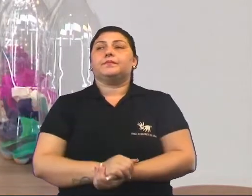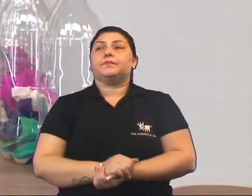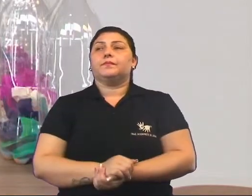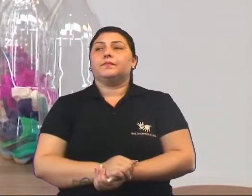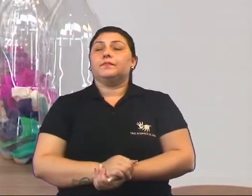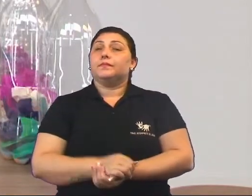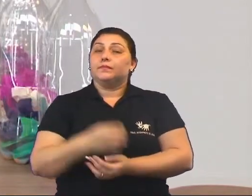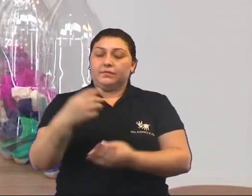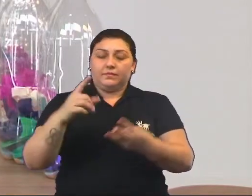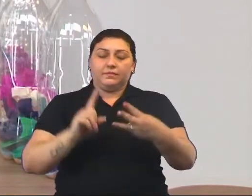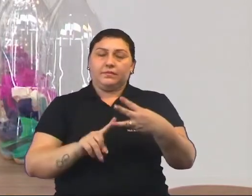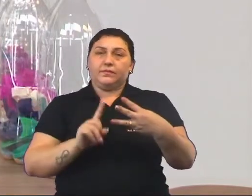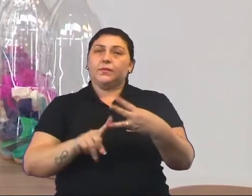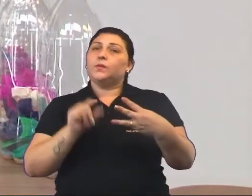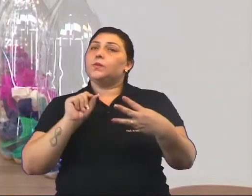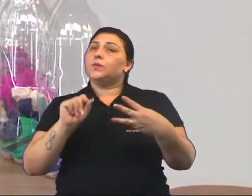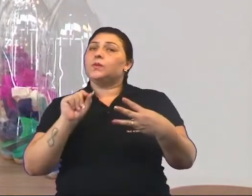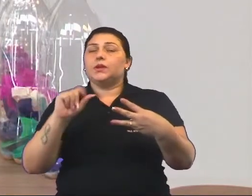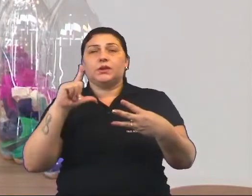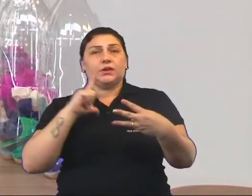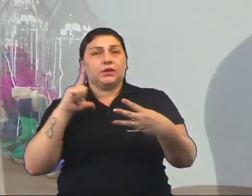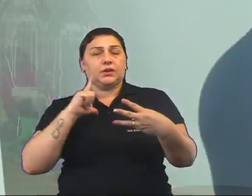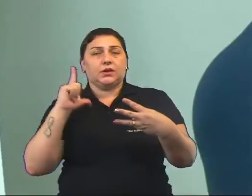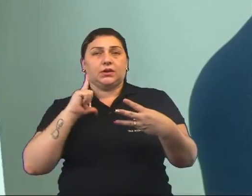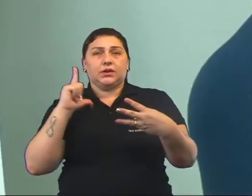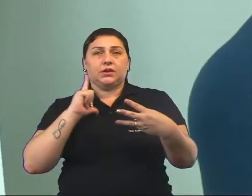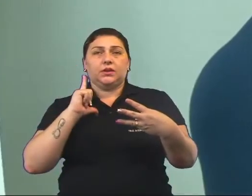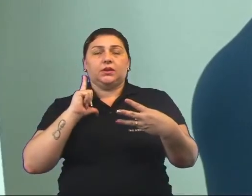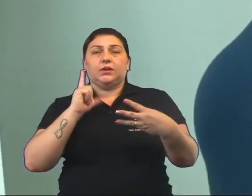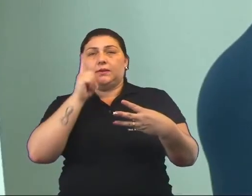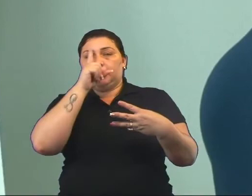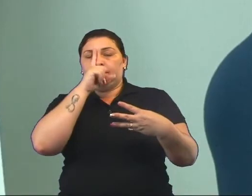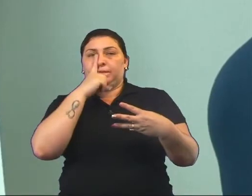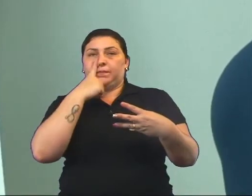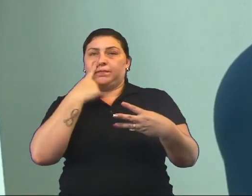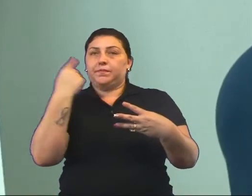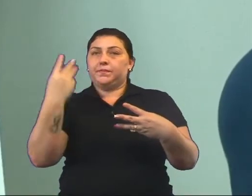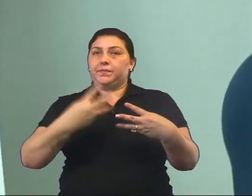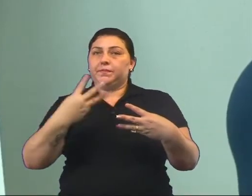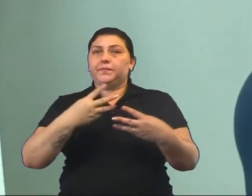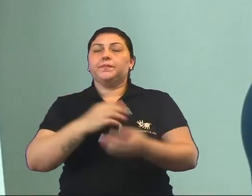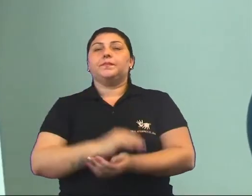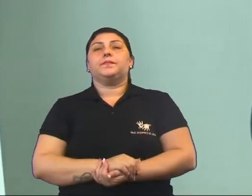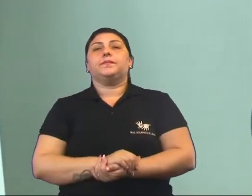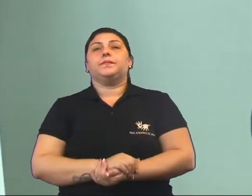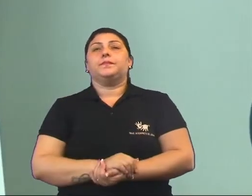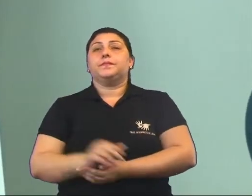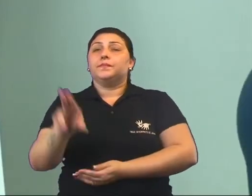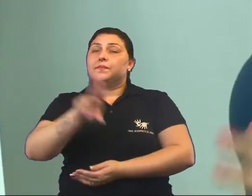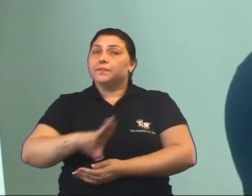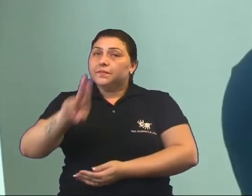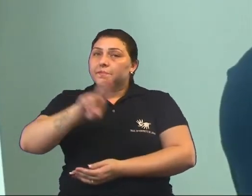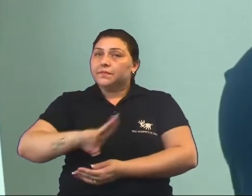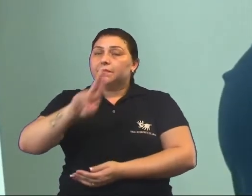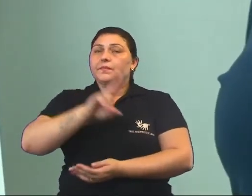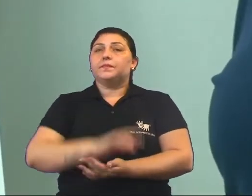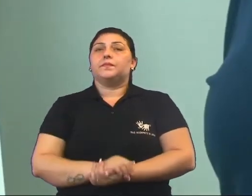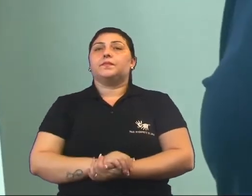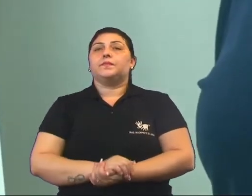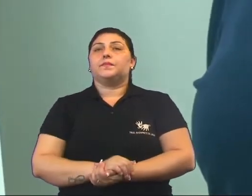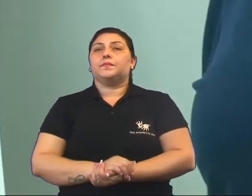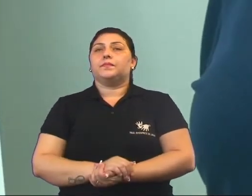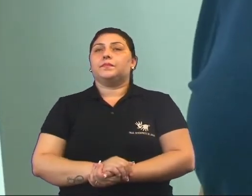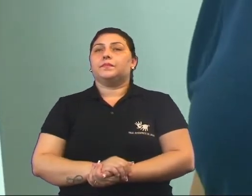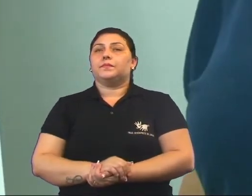passo 3. O que será que tem no passo 3, no terceiro passo? Utilize. Aqui no